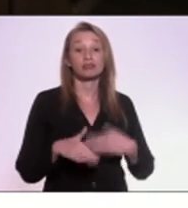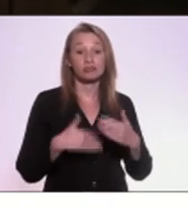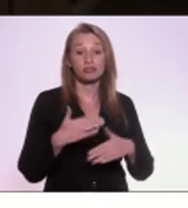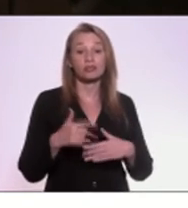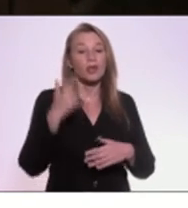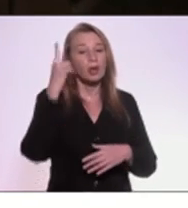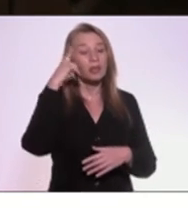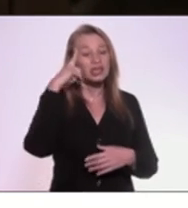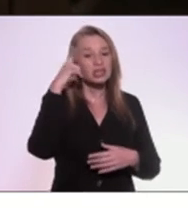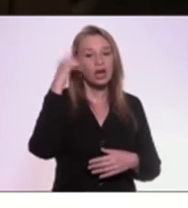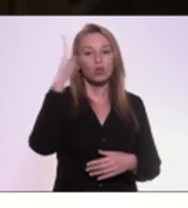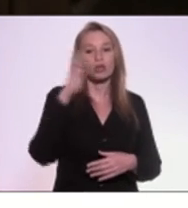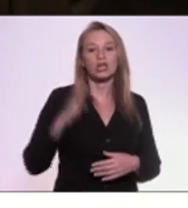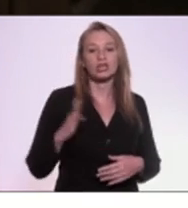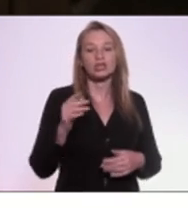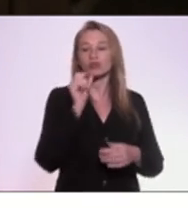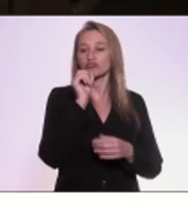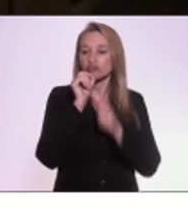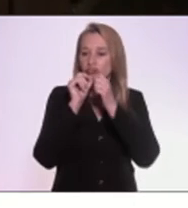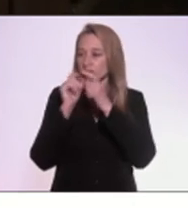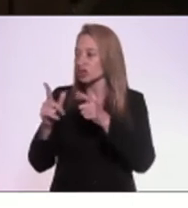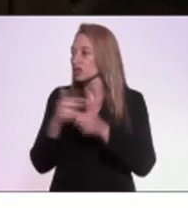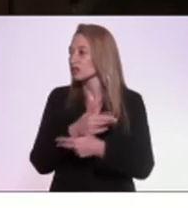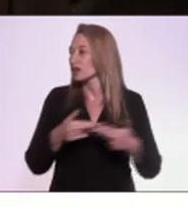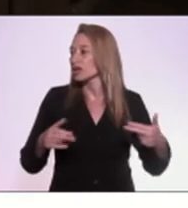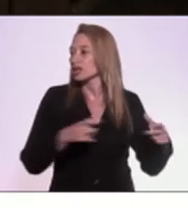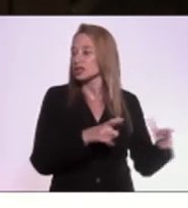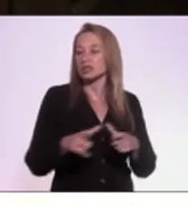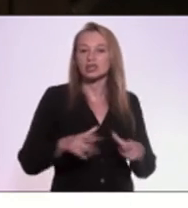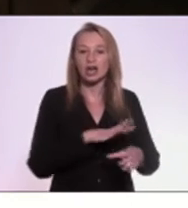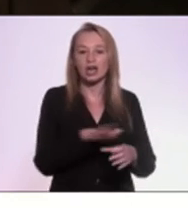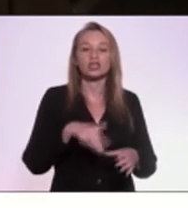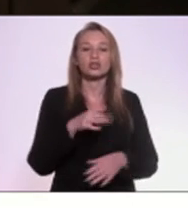ajudam a pensar o Brasil criticamente em várias áreas do conhecimento. Mas,